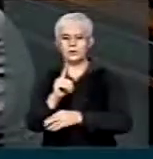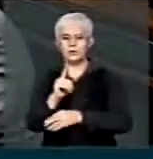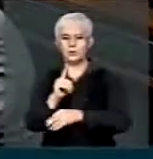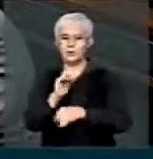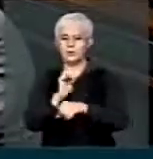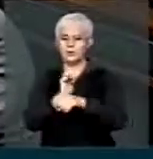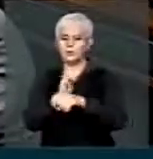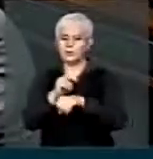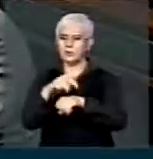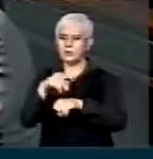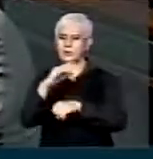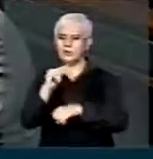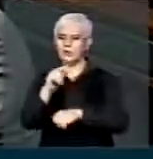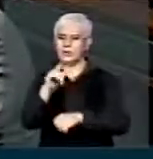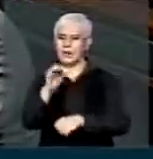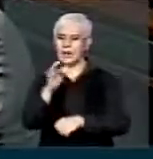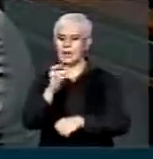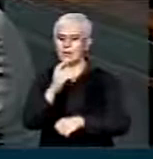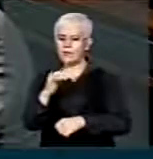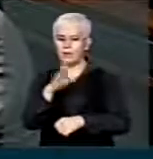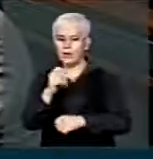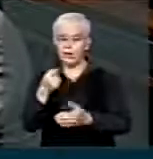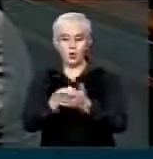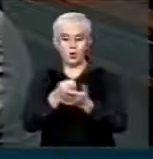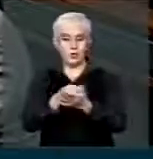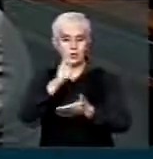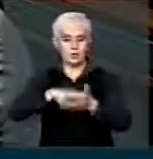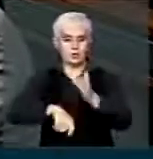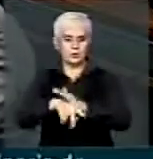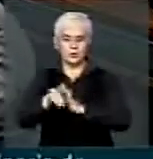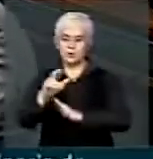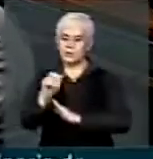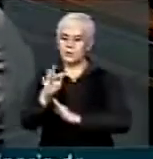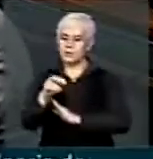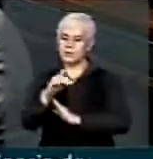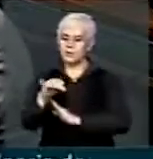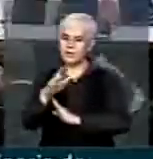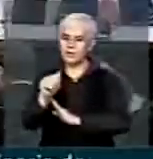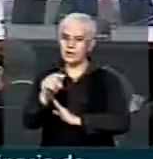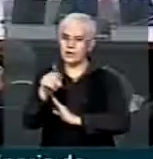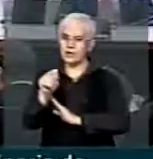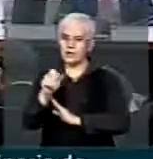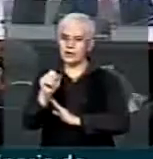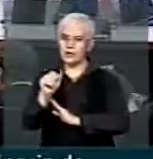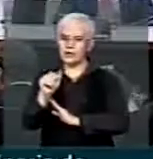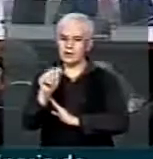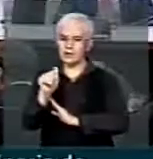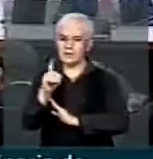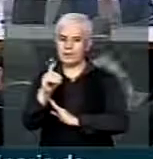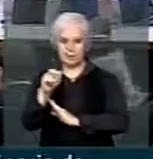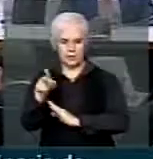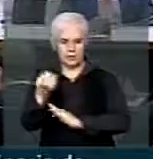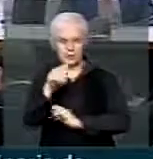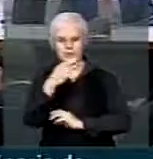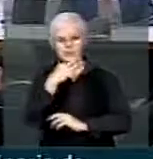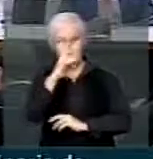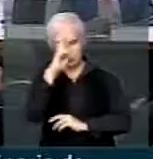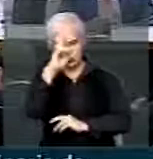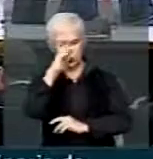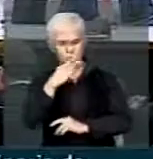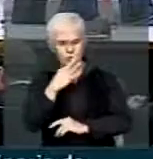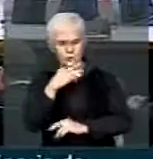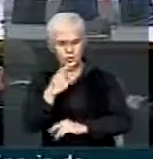Califórnia cobrando impostos da refinaria de Pasadena. O senhor tem conhecimento dessa ação? Ela cobra